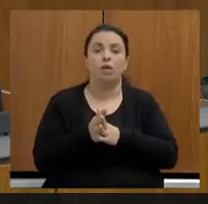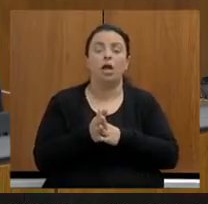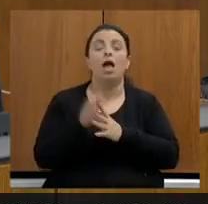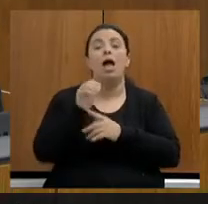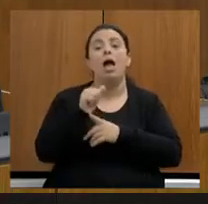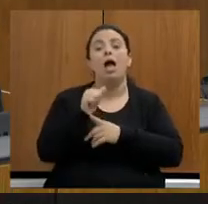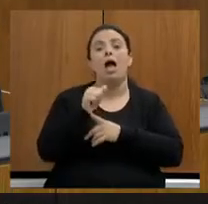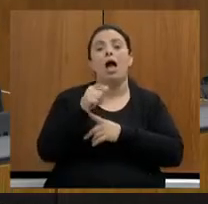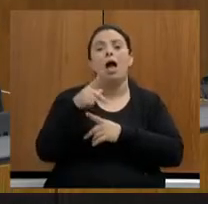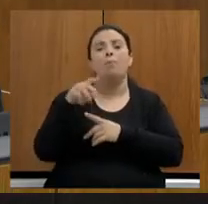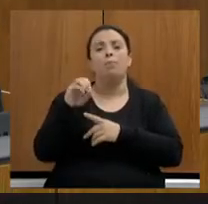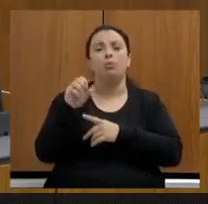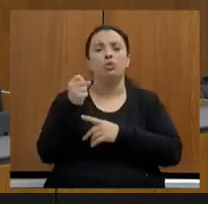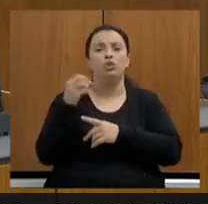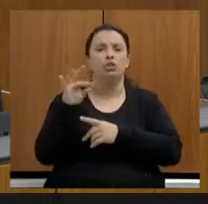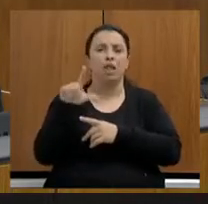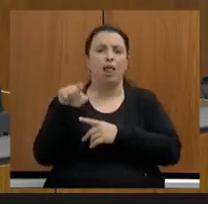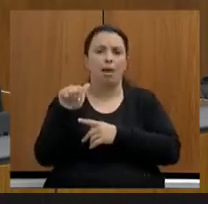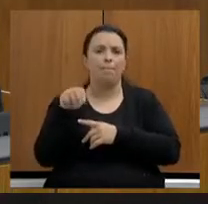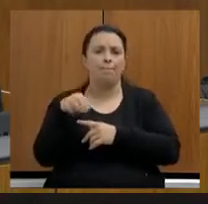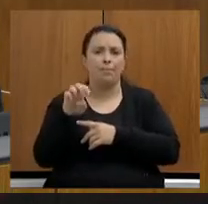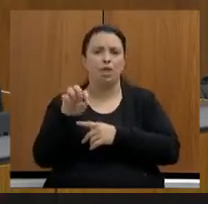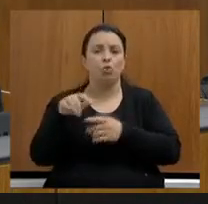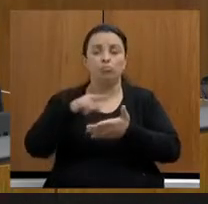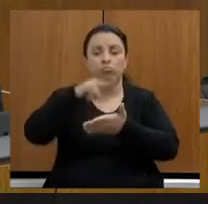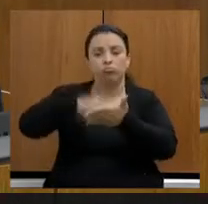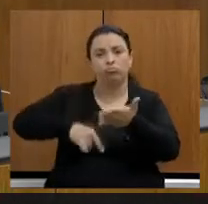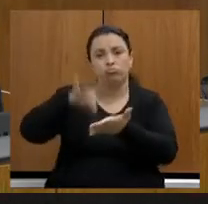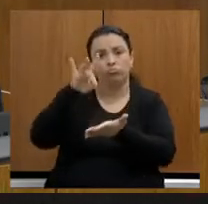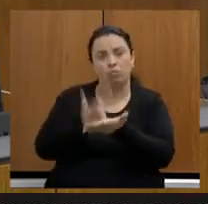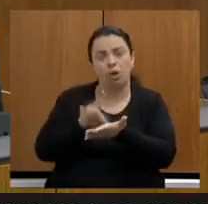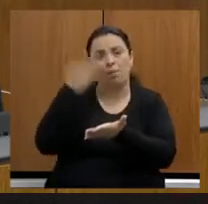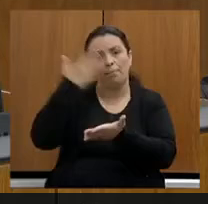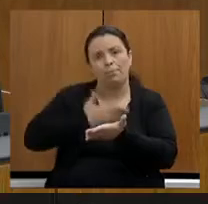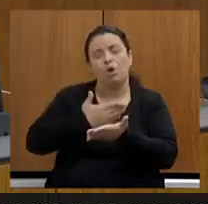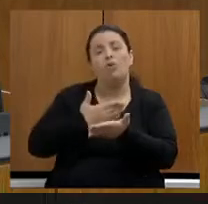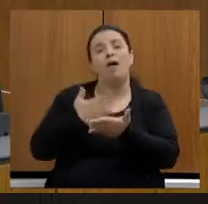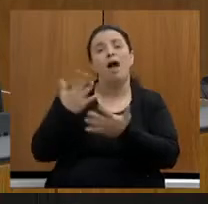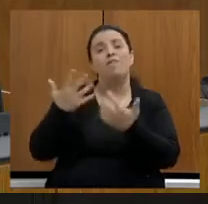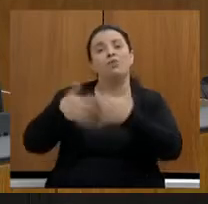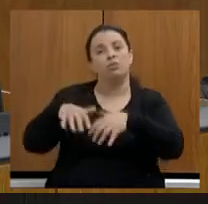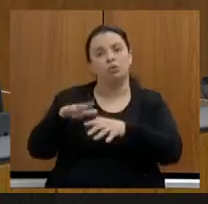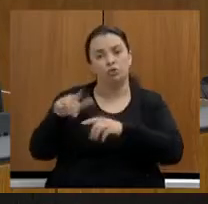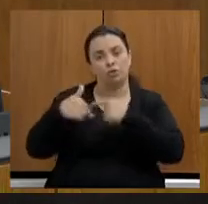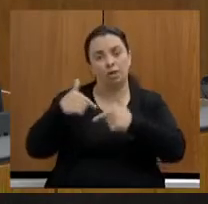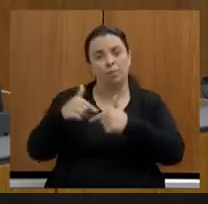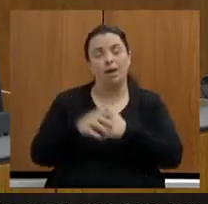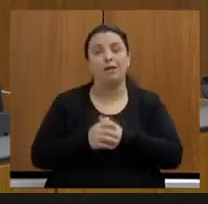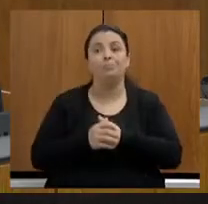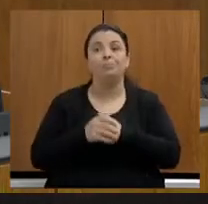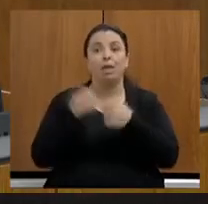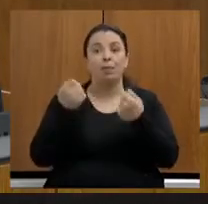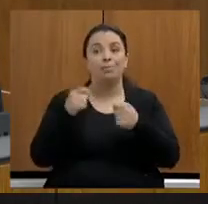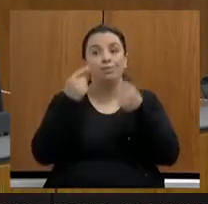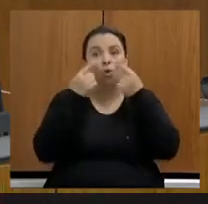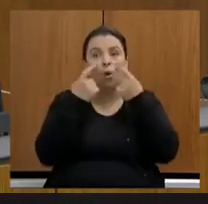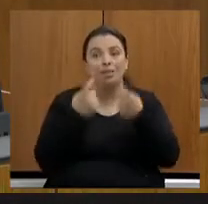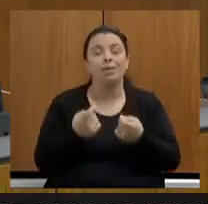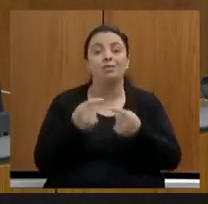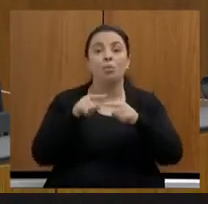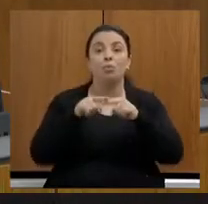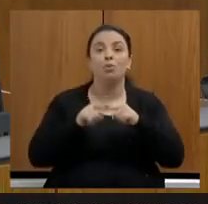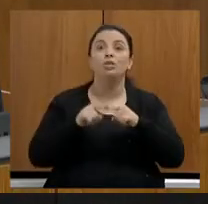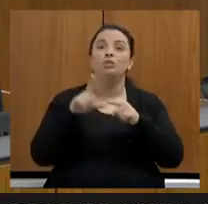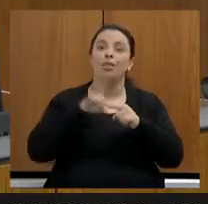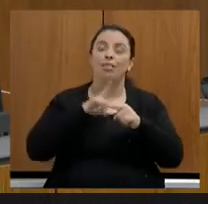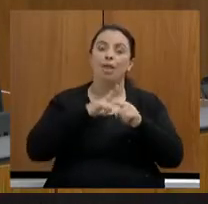pela secretaria de planejamento e pela Advocacia Geral do Estado da da situação da questão jurídica né alma a uma